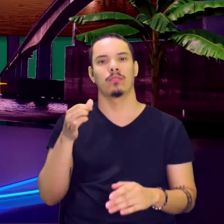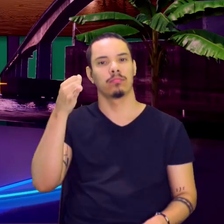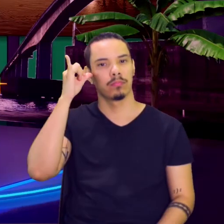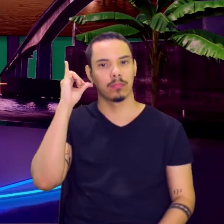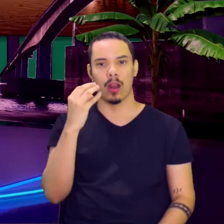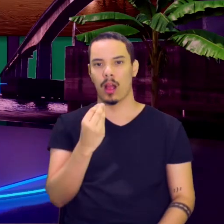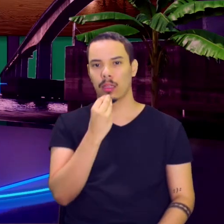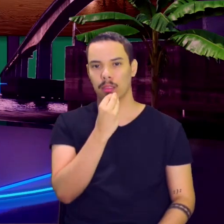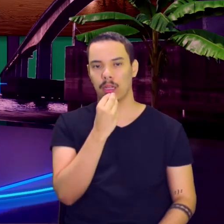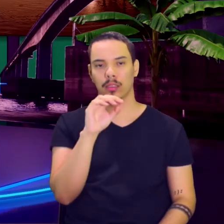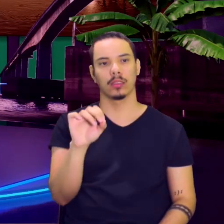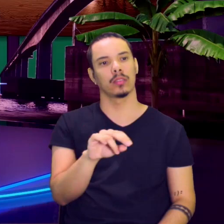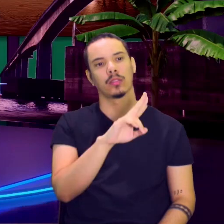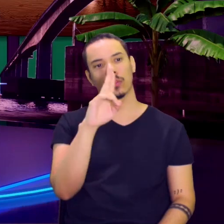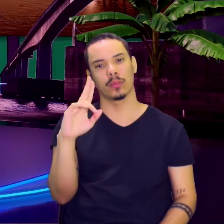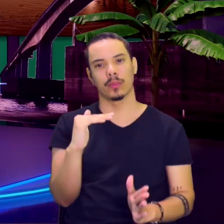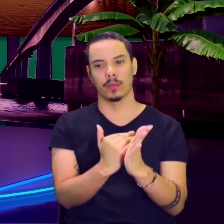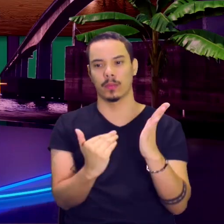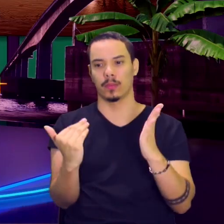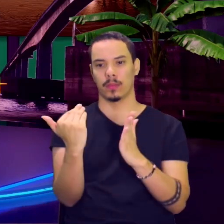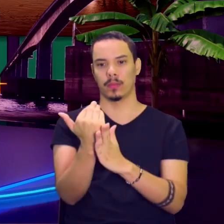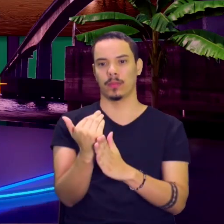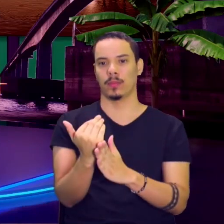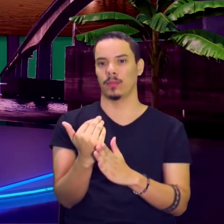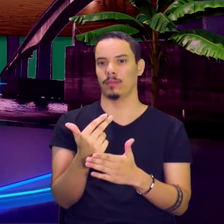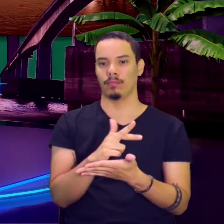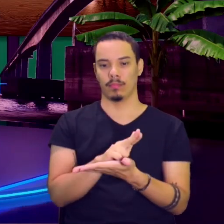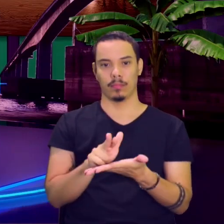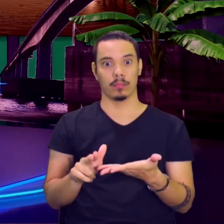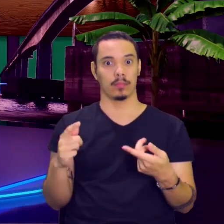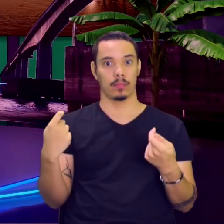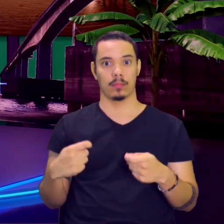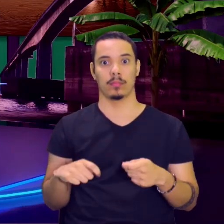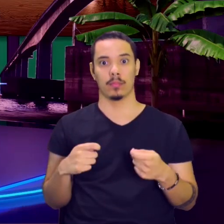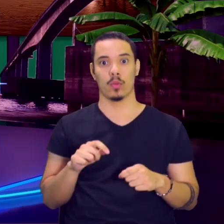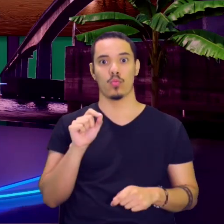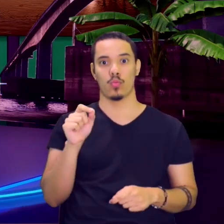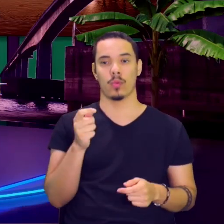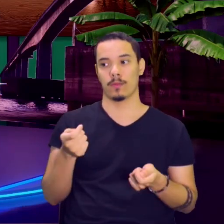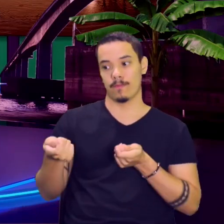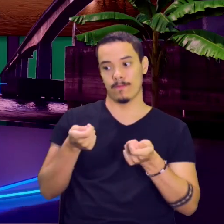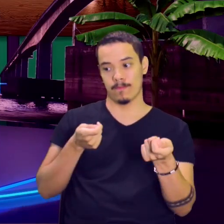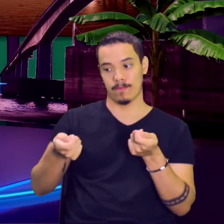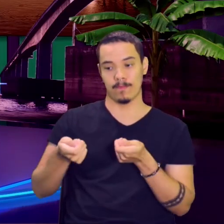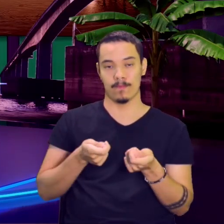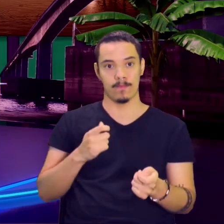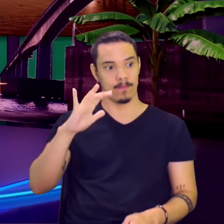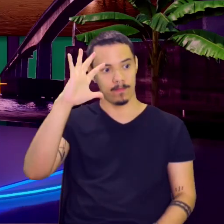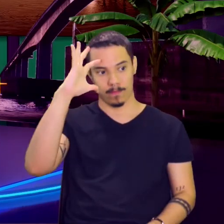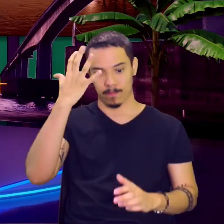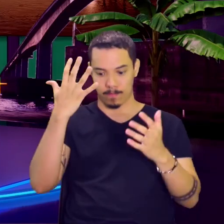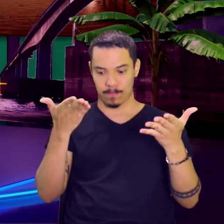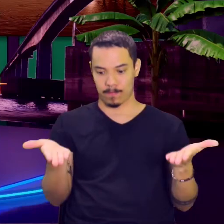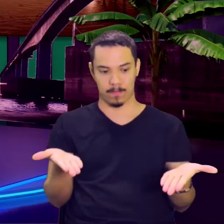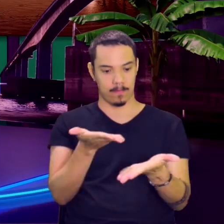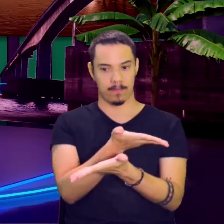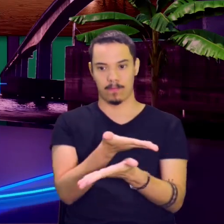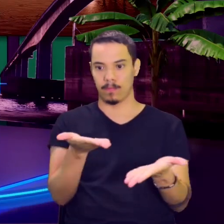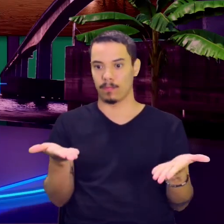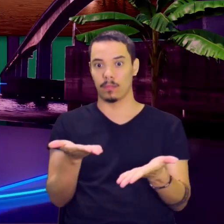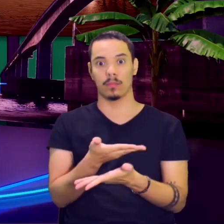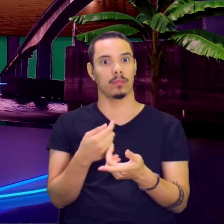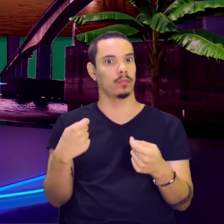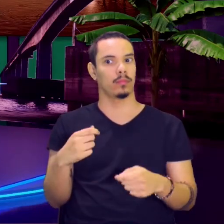na pecuária. Existe toda essa questão aí da logística necessária, né, para o desenvolvimento. Então, a logística ela é de